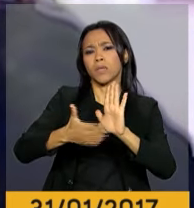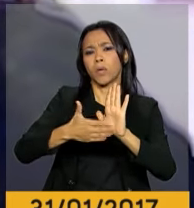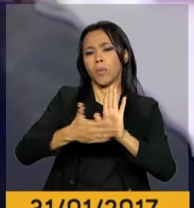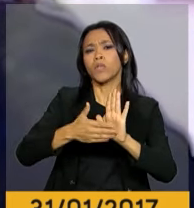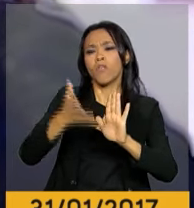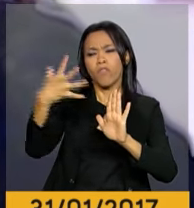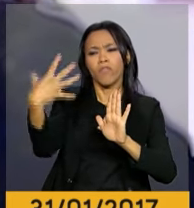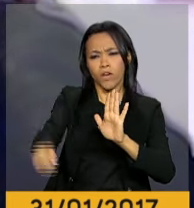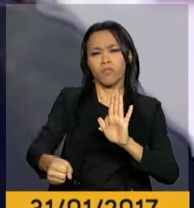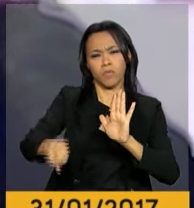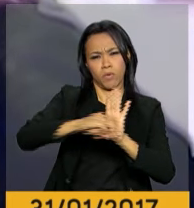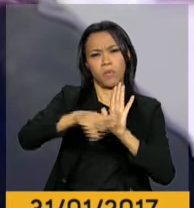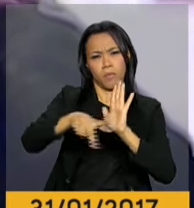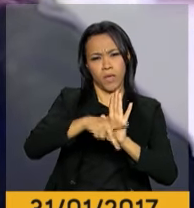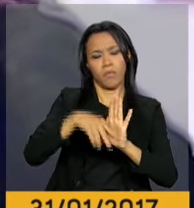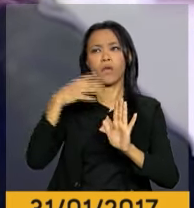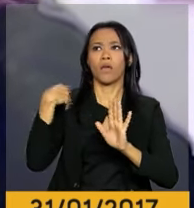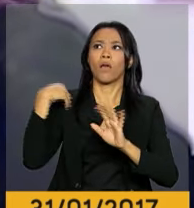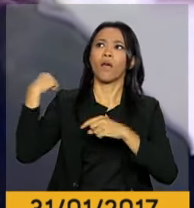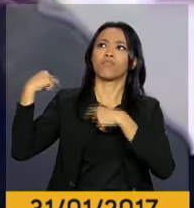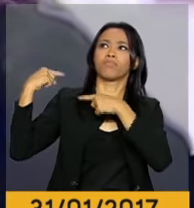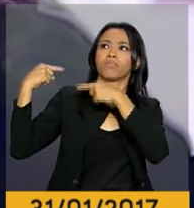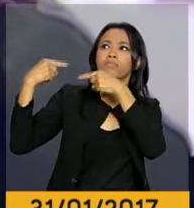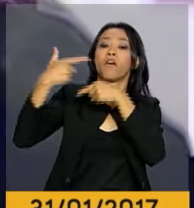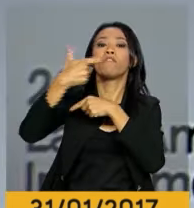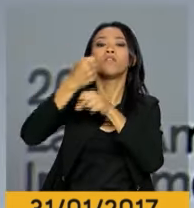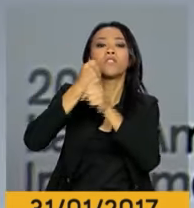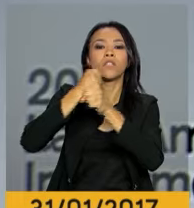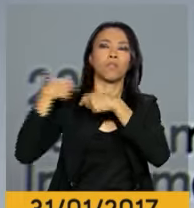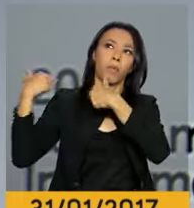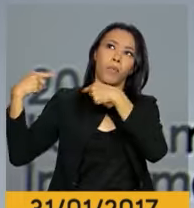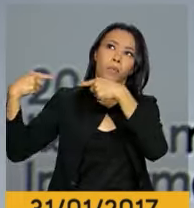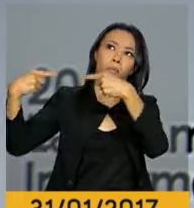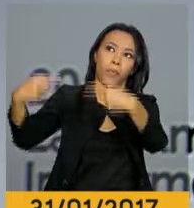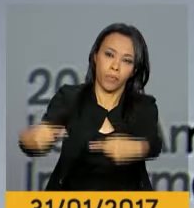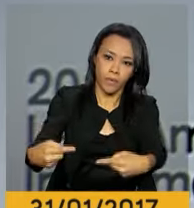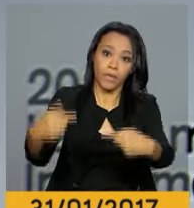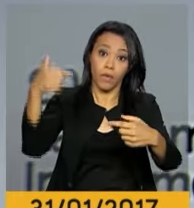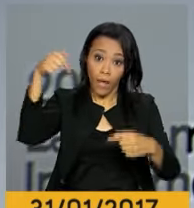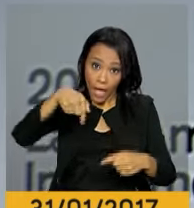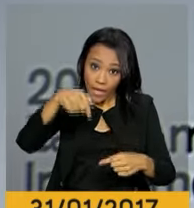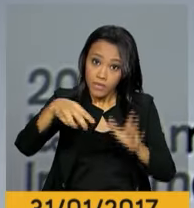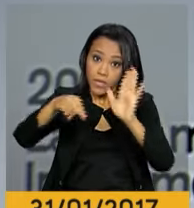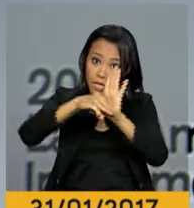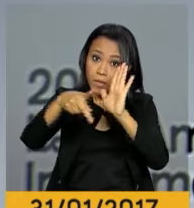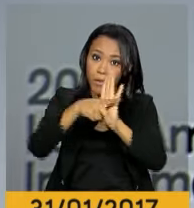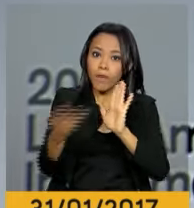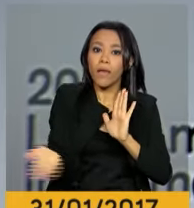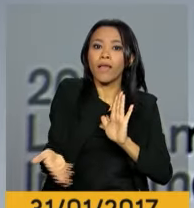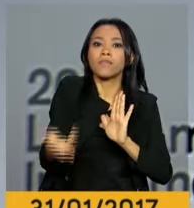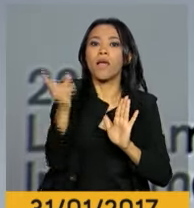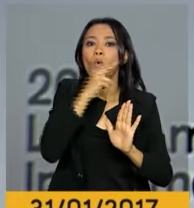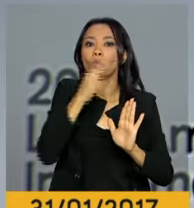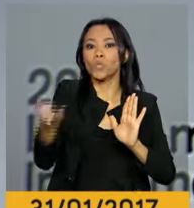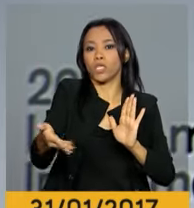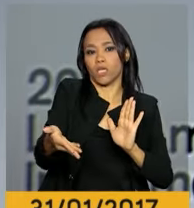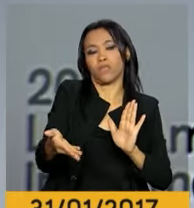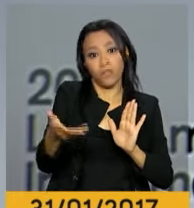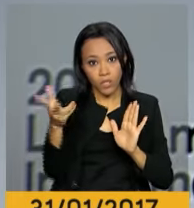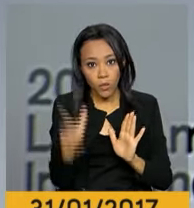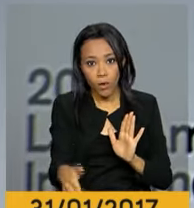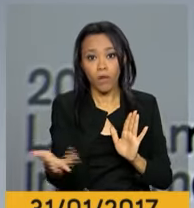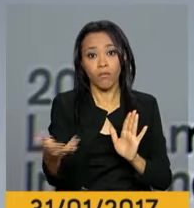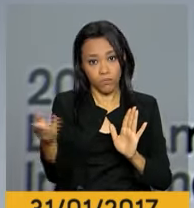Medida Provisória porque já se debateu durante 20 anos e este a medida provisória vai agilizar ainda mais esse debate como agilizou